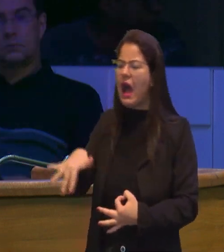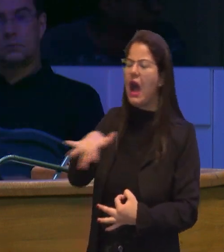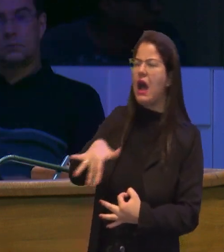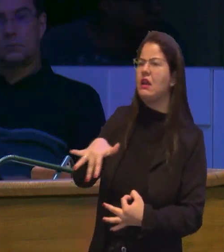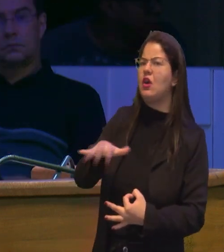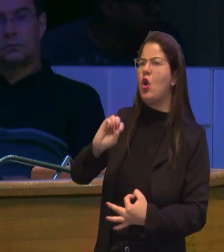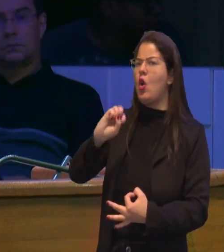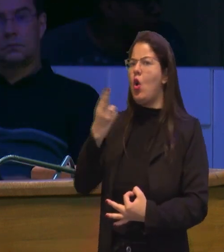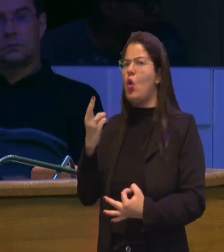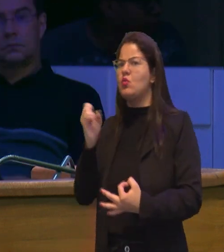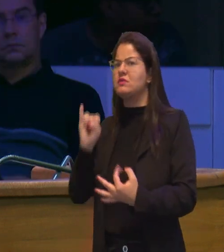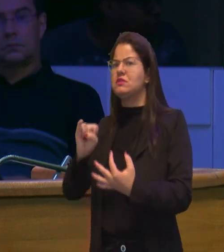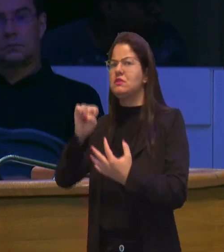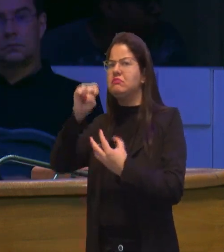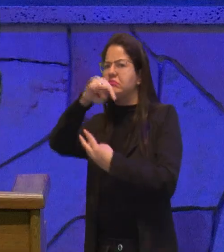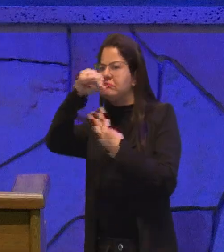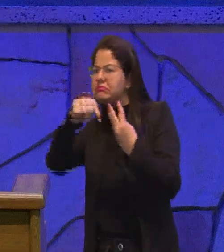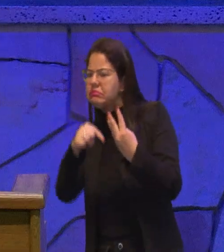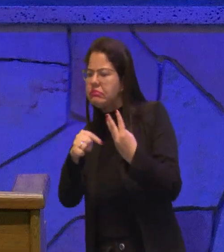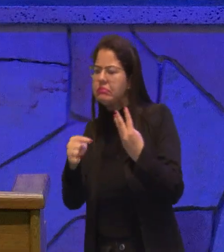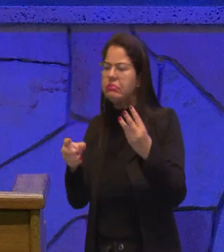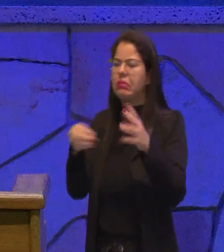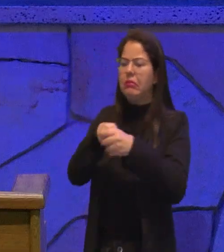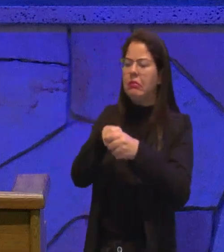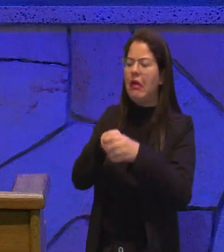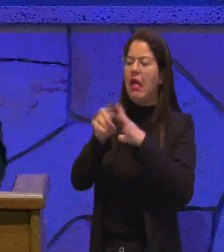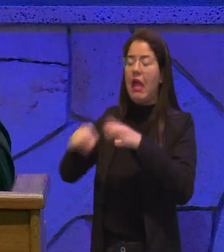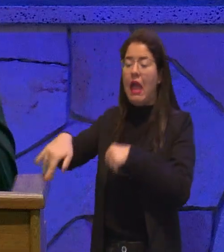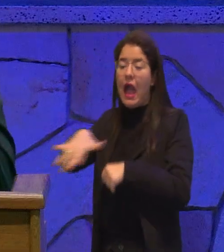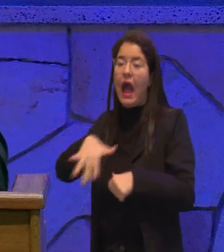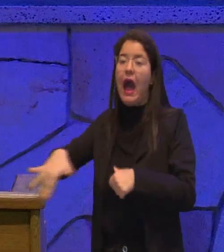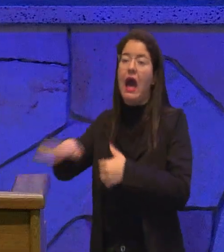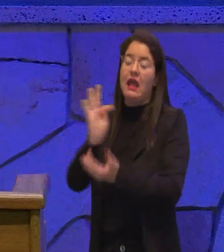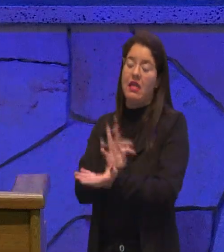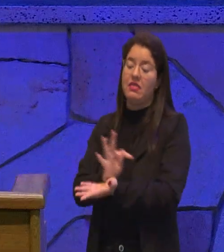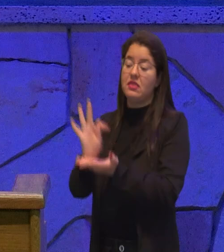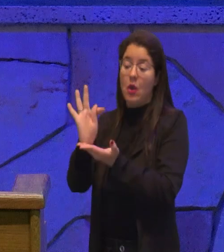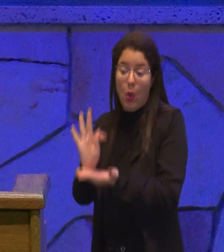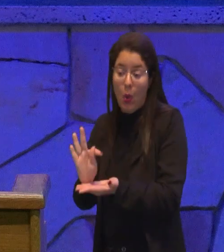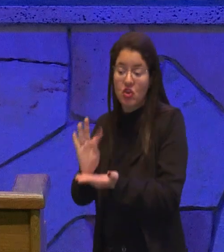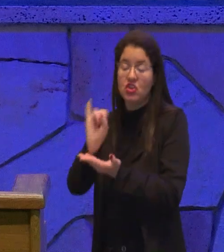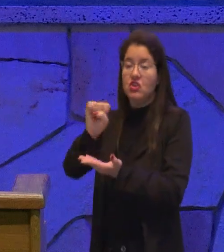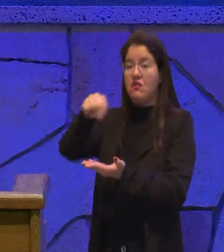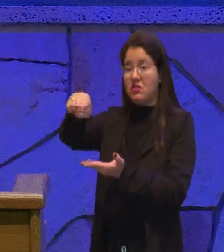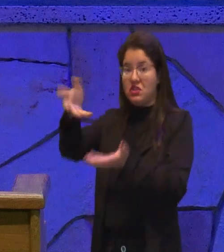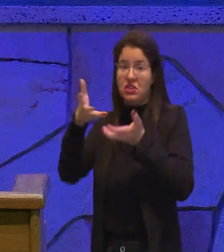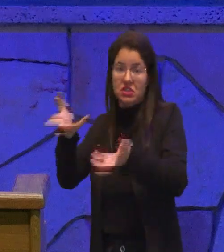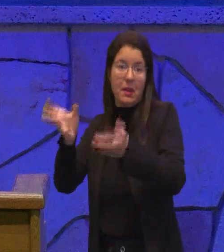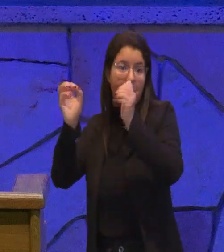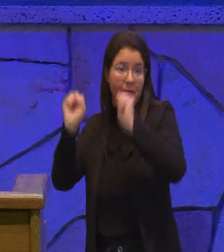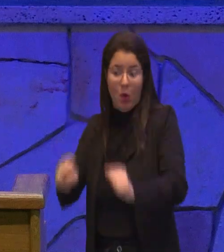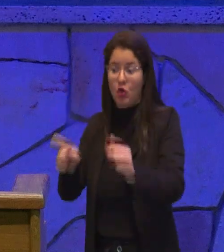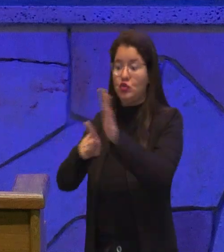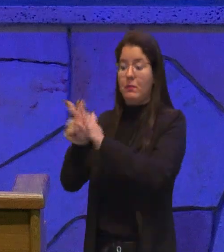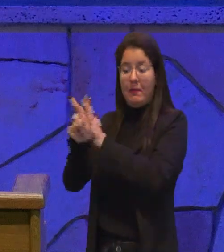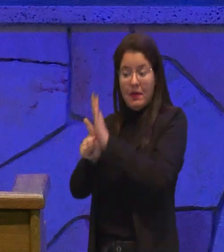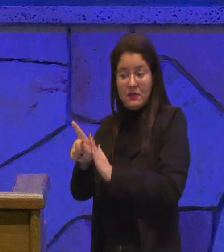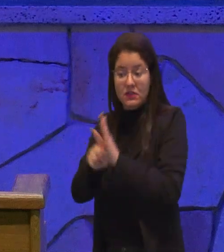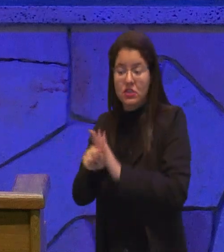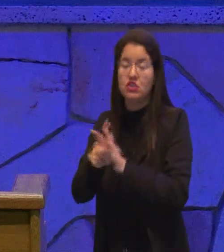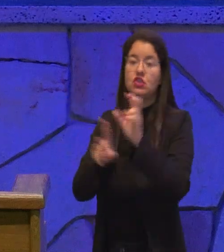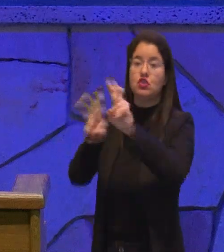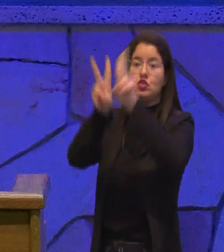se abrange todas as esferas. São questões teológicas que, se o irmão desejar, o irmão pode pesquisar a respeito